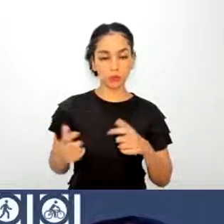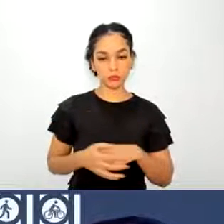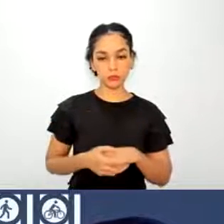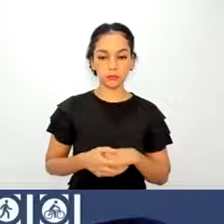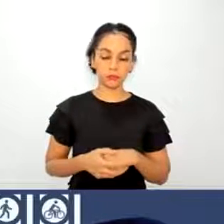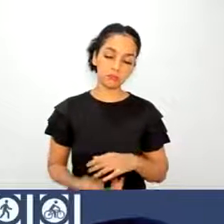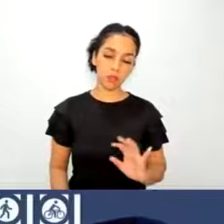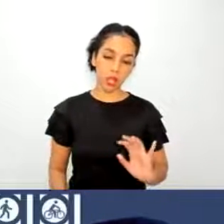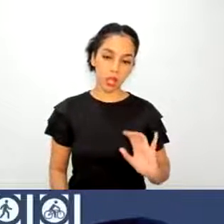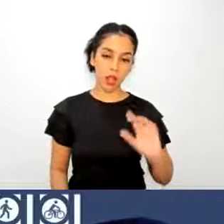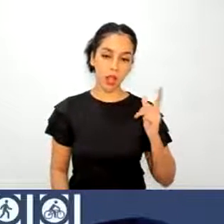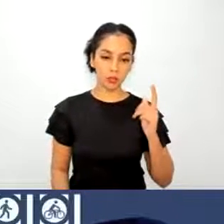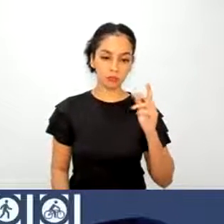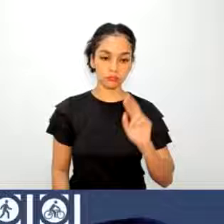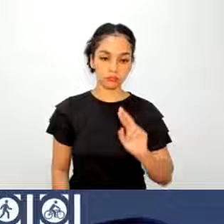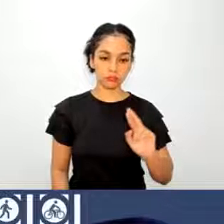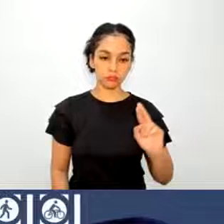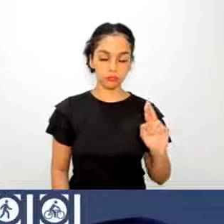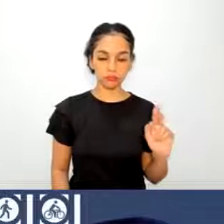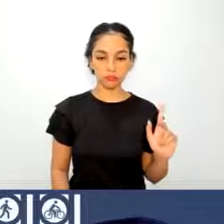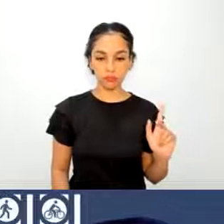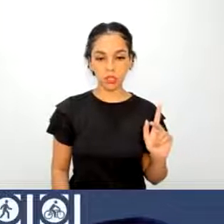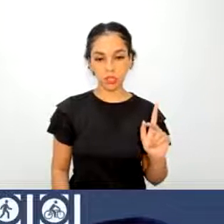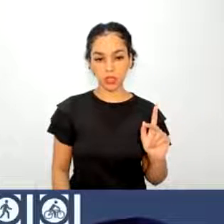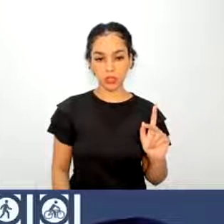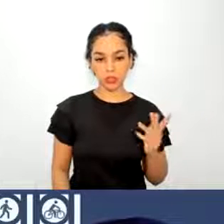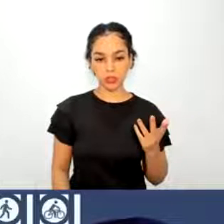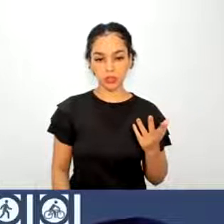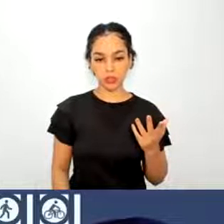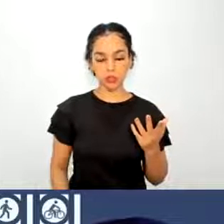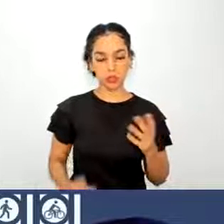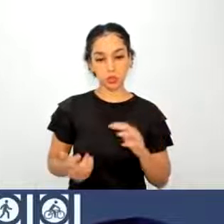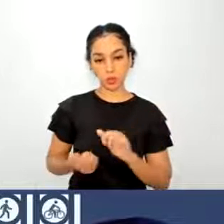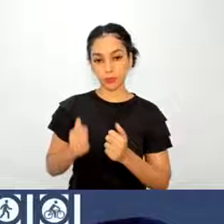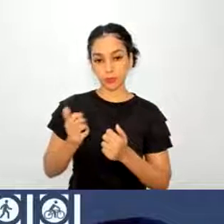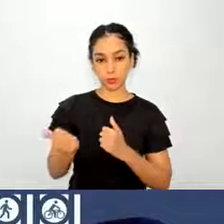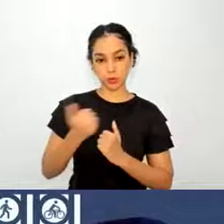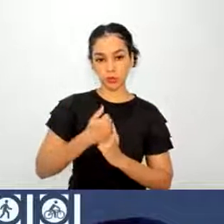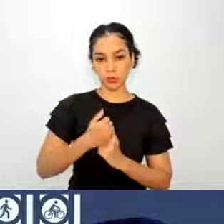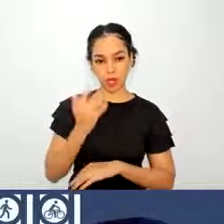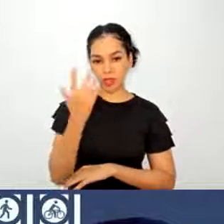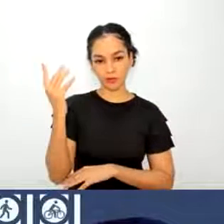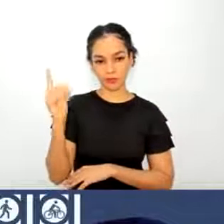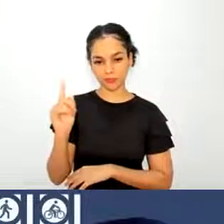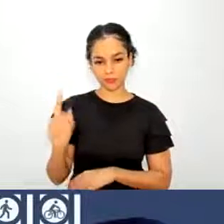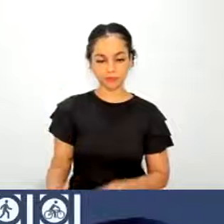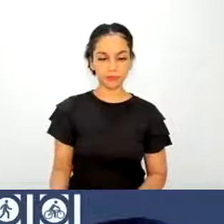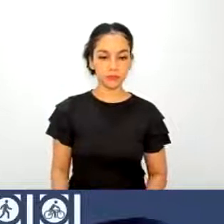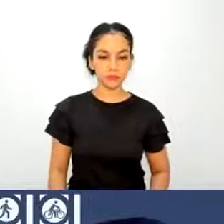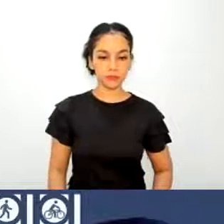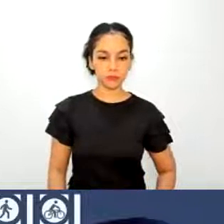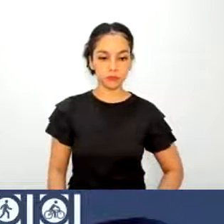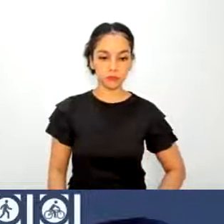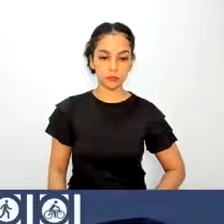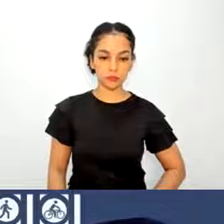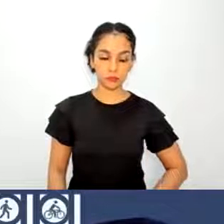claro, é diferente de uma árvore, nada substitui a árvore, né? Mas fala, qual Sim, é a tua outra pergunta? eu me lembro